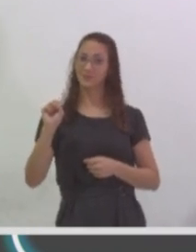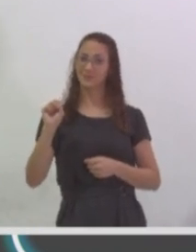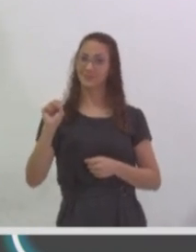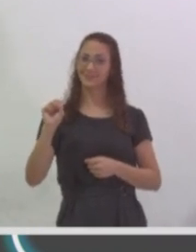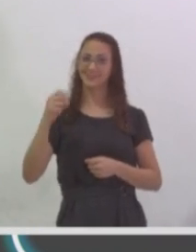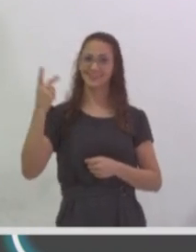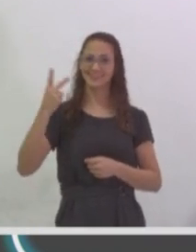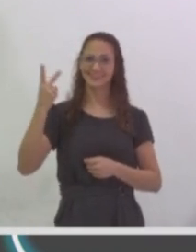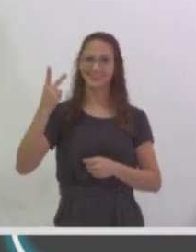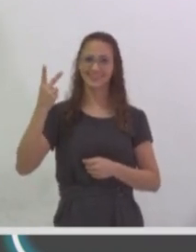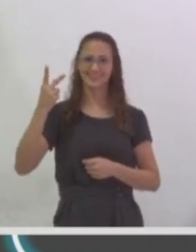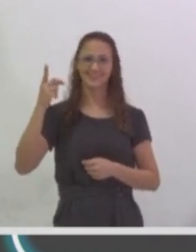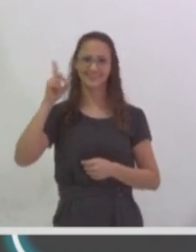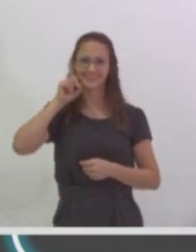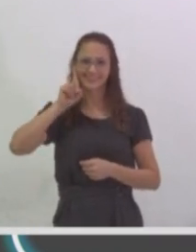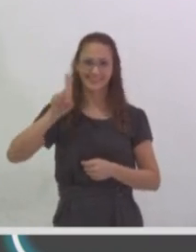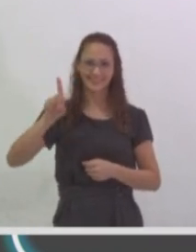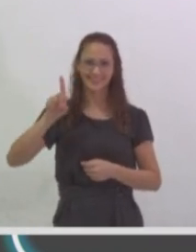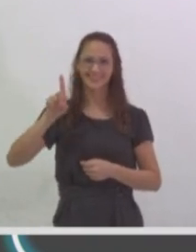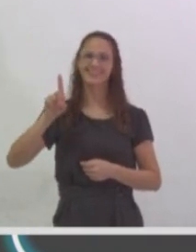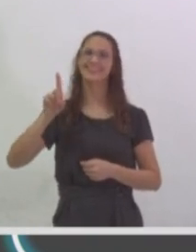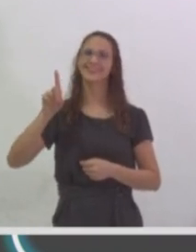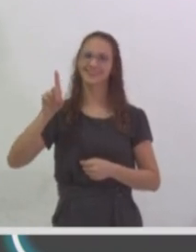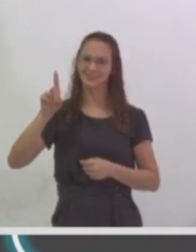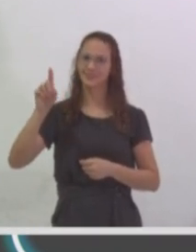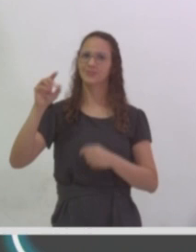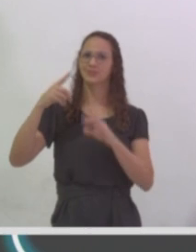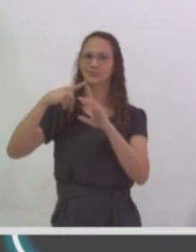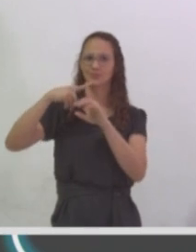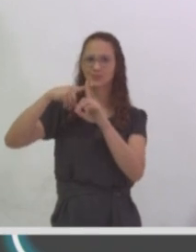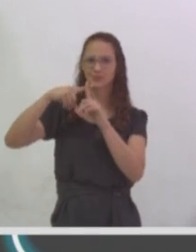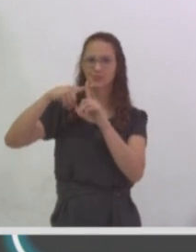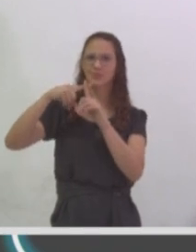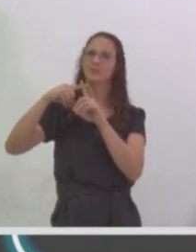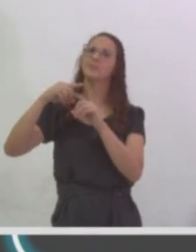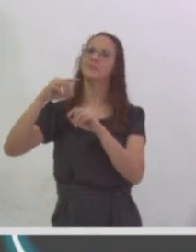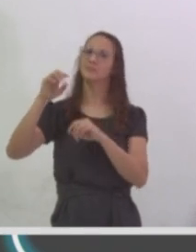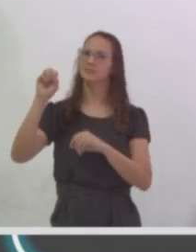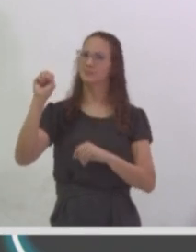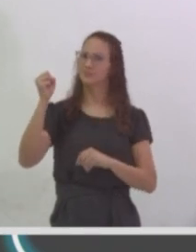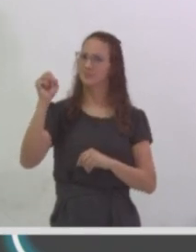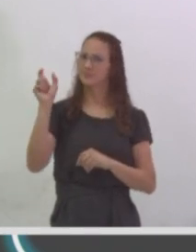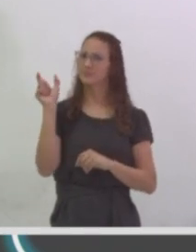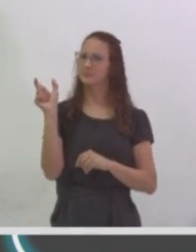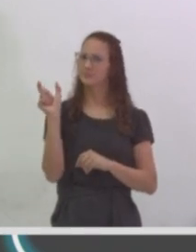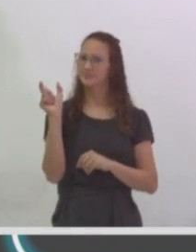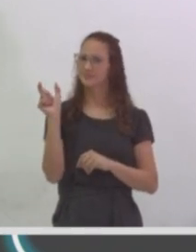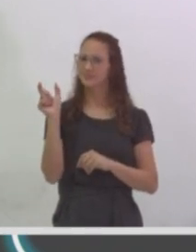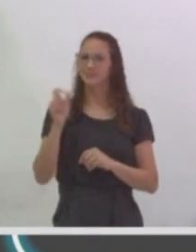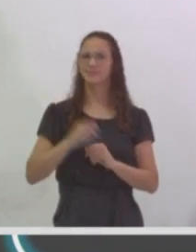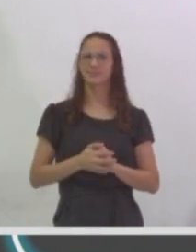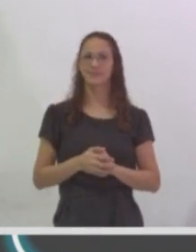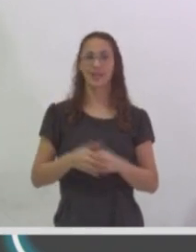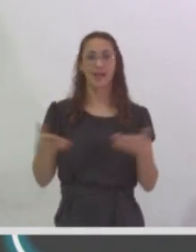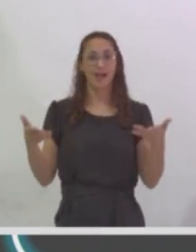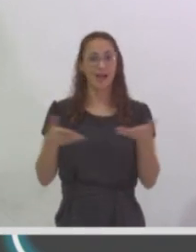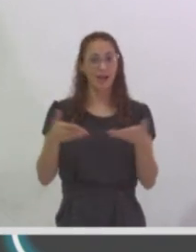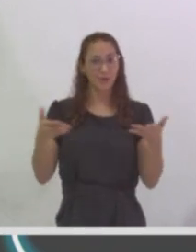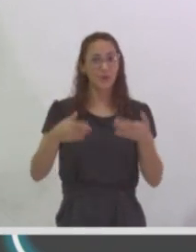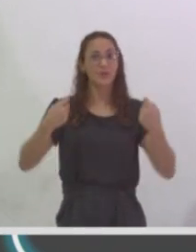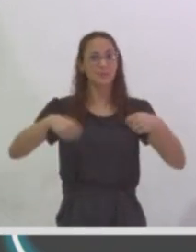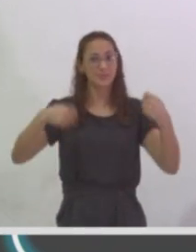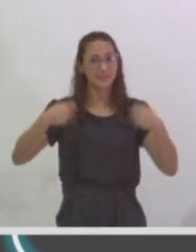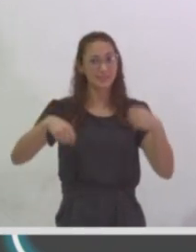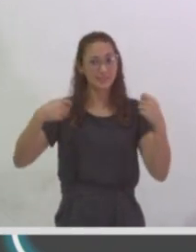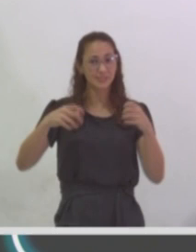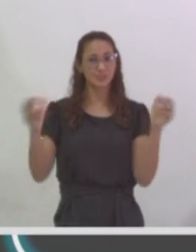1, 2, 3, 4, 5, 6, 7, 8. No segundo dia, mais 8 palavras. Agora, nós temos que fazer a junção. Lembra